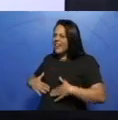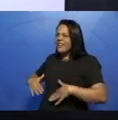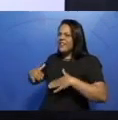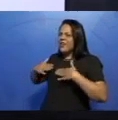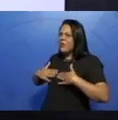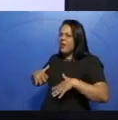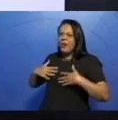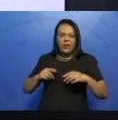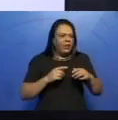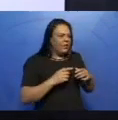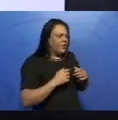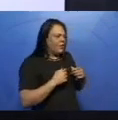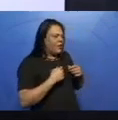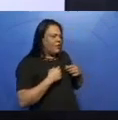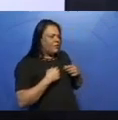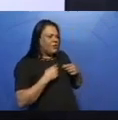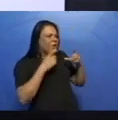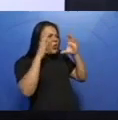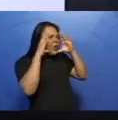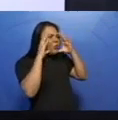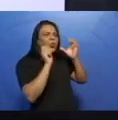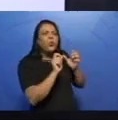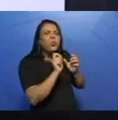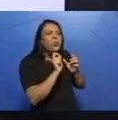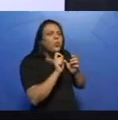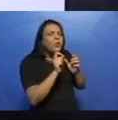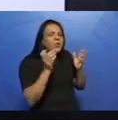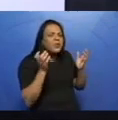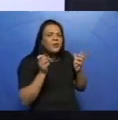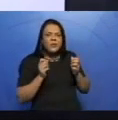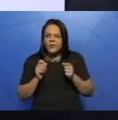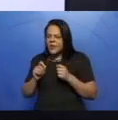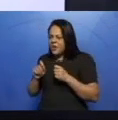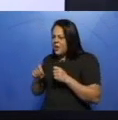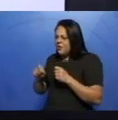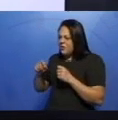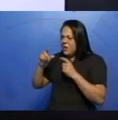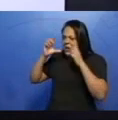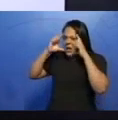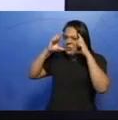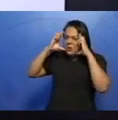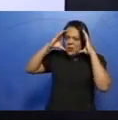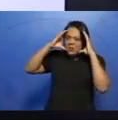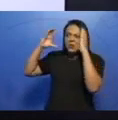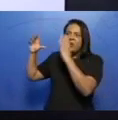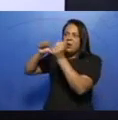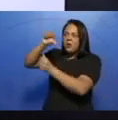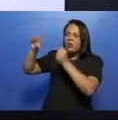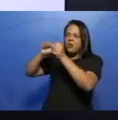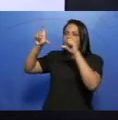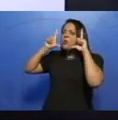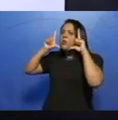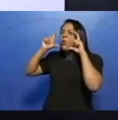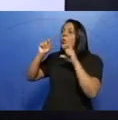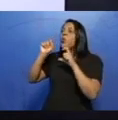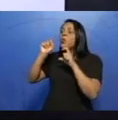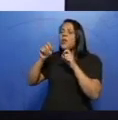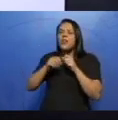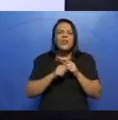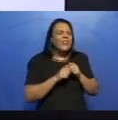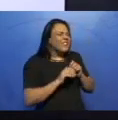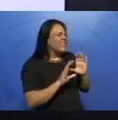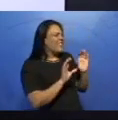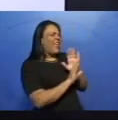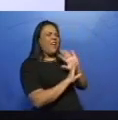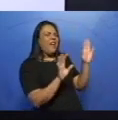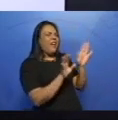precisa apavorar. Mas a sua cabeça, ela se transformou numa televisão. Não é nada disso. Mas como